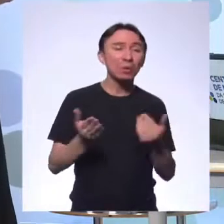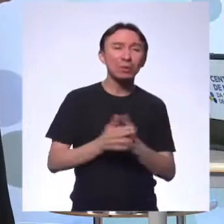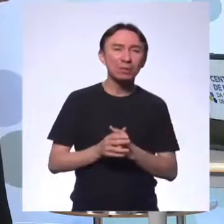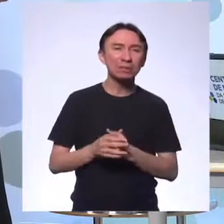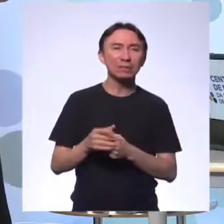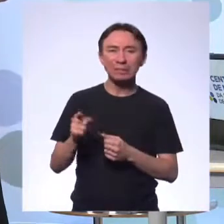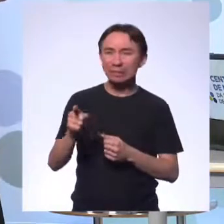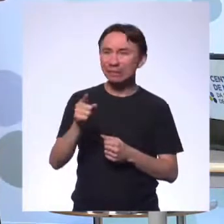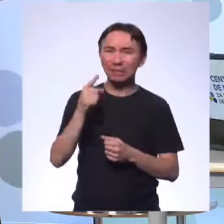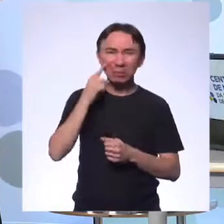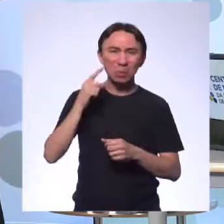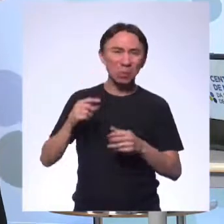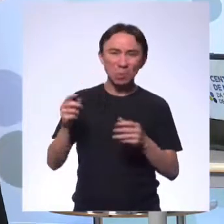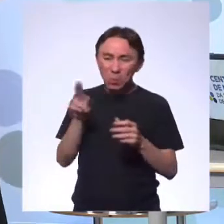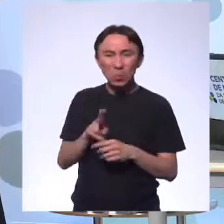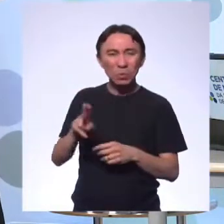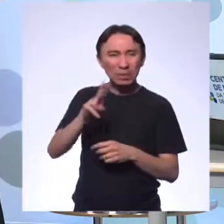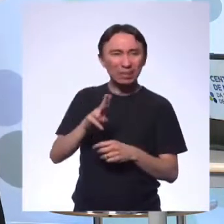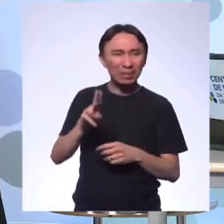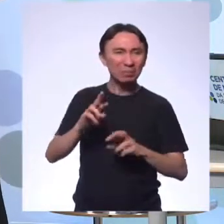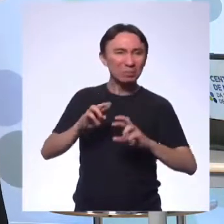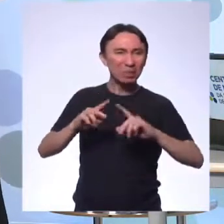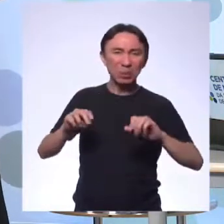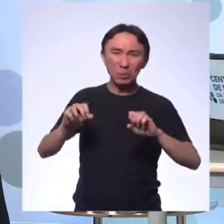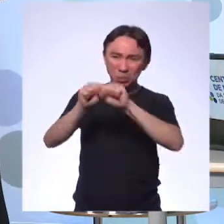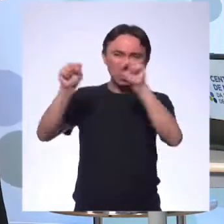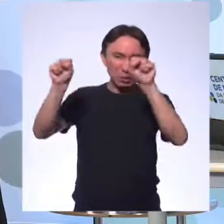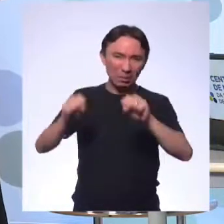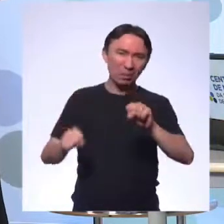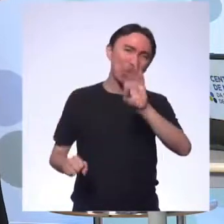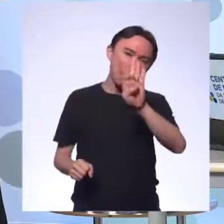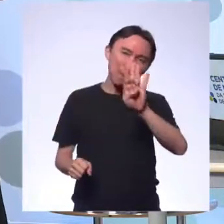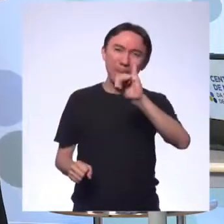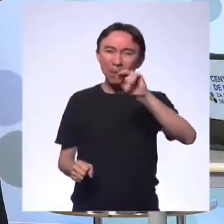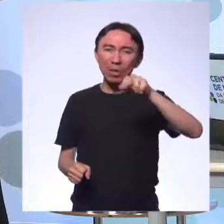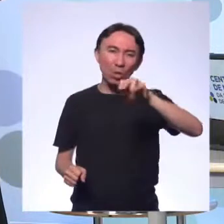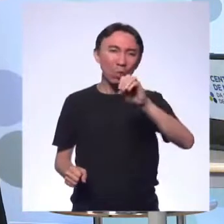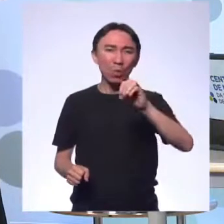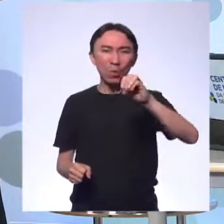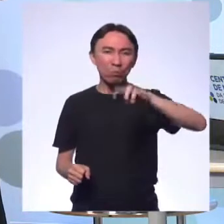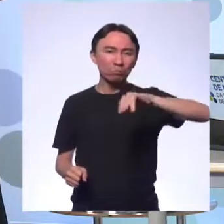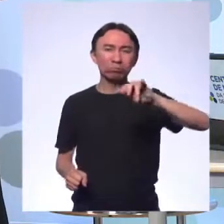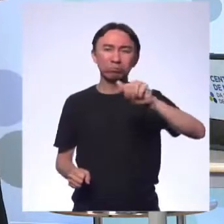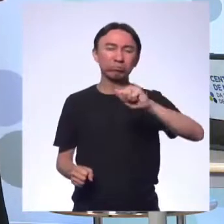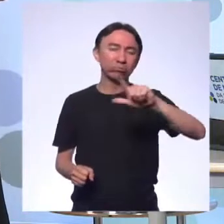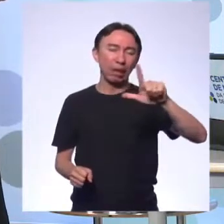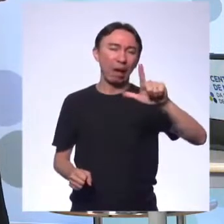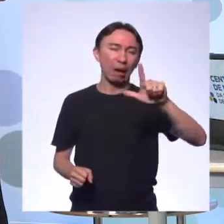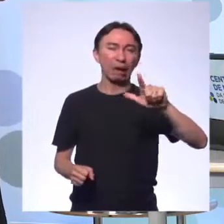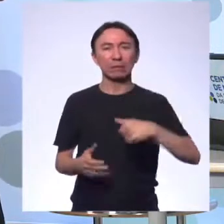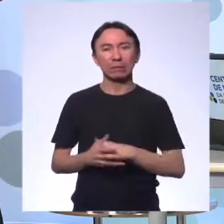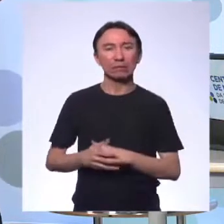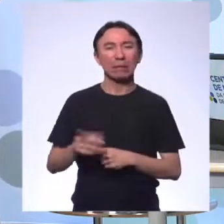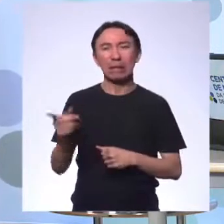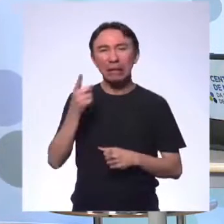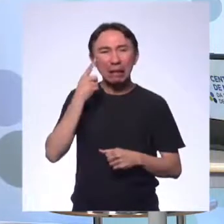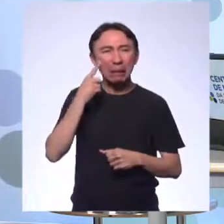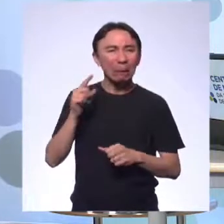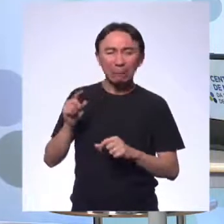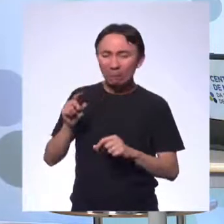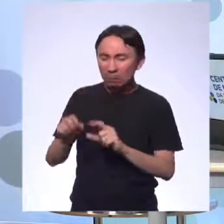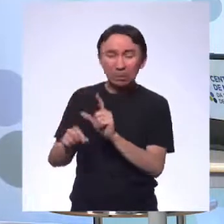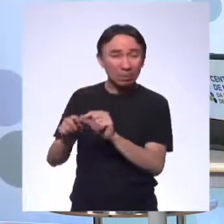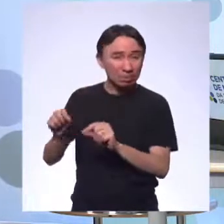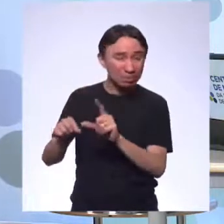né, binomial, que é justamente, né, você colocar ali agrupando esses indivíduos conforme eles